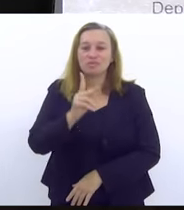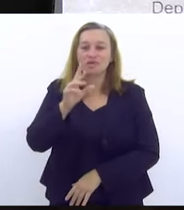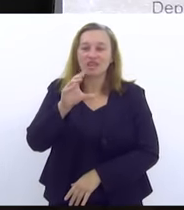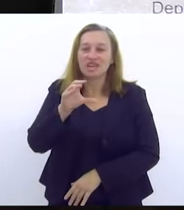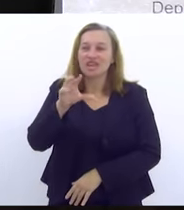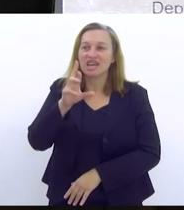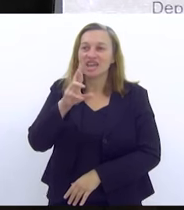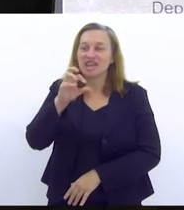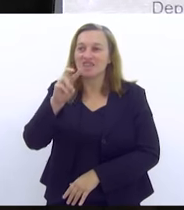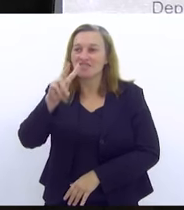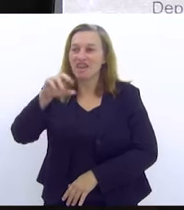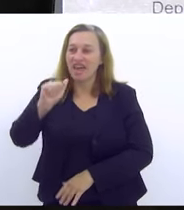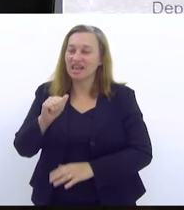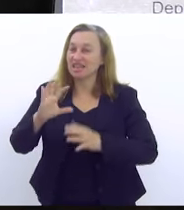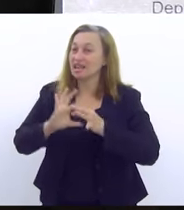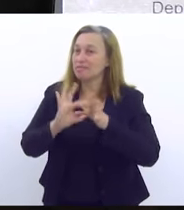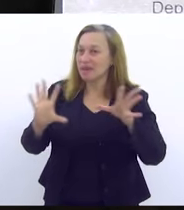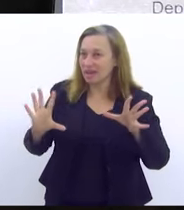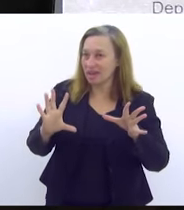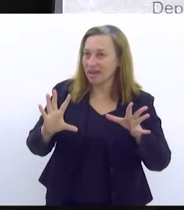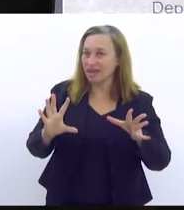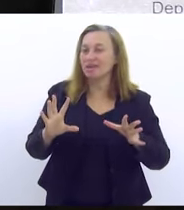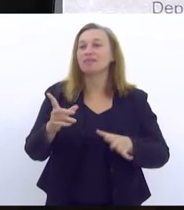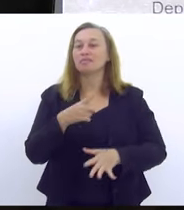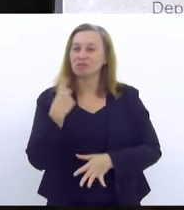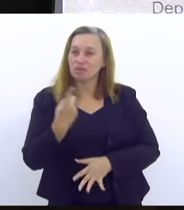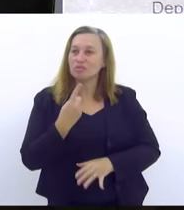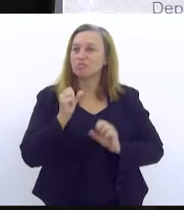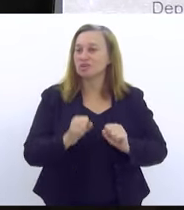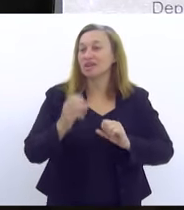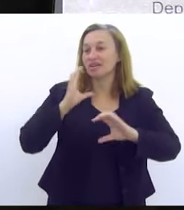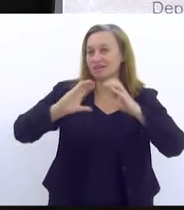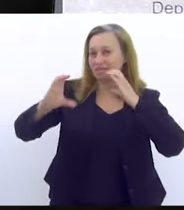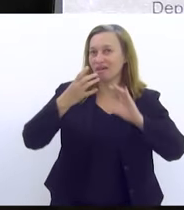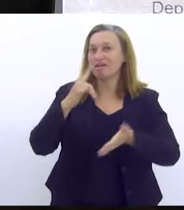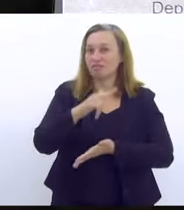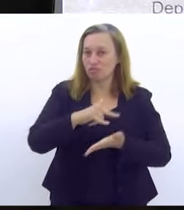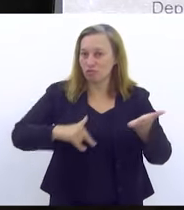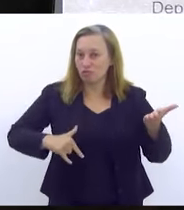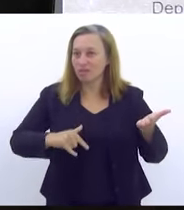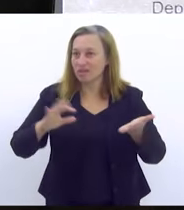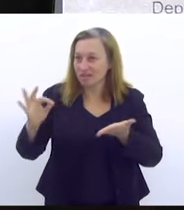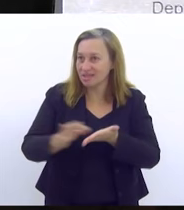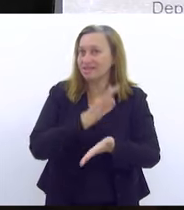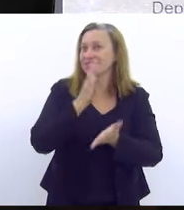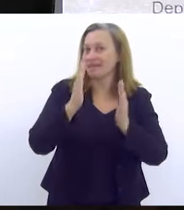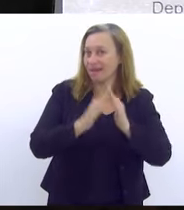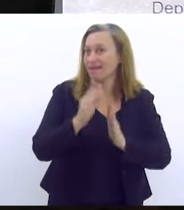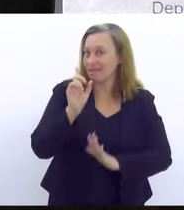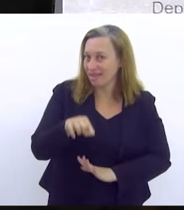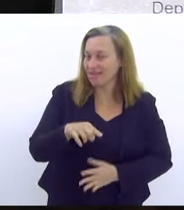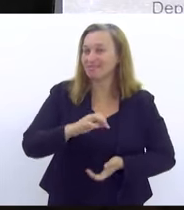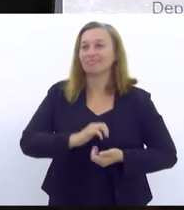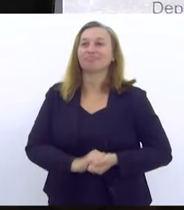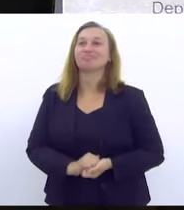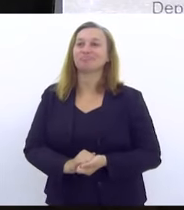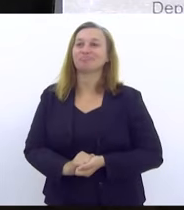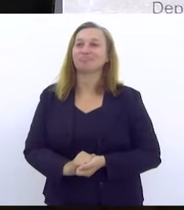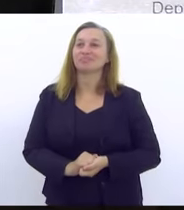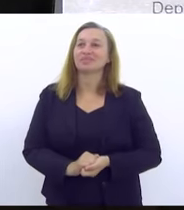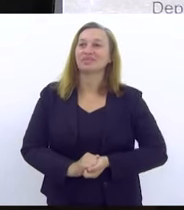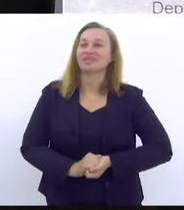ele sempre dá autorização dos direitos autorais, e a gente precisa ter o documento aqui assinado na casa, né? Para